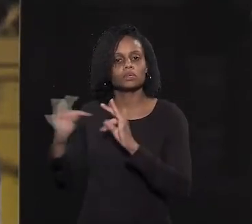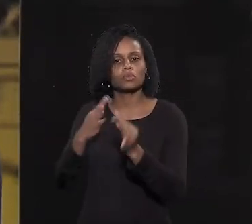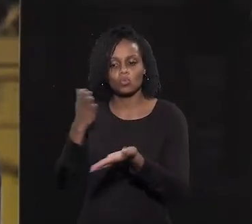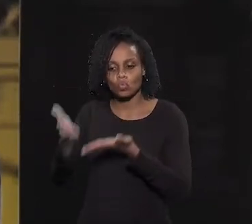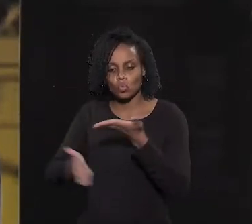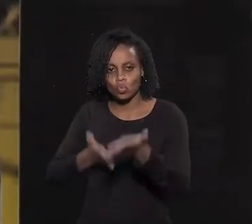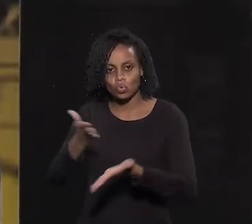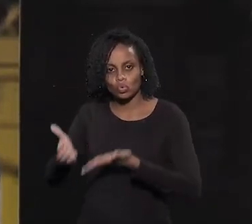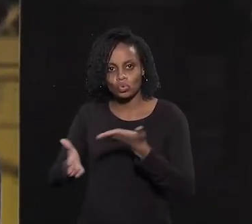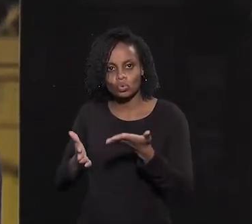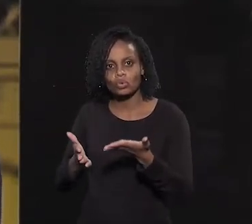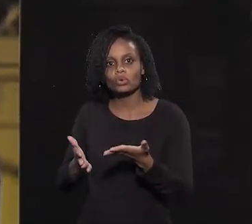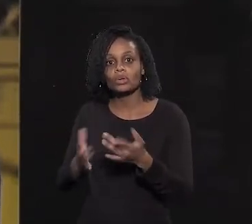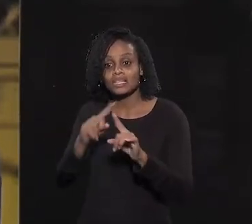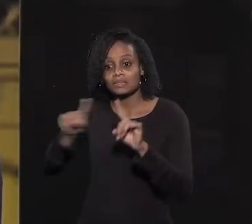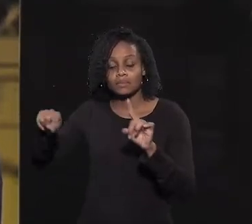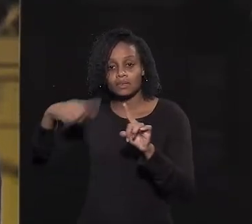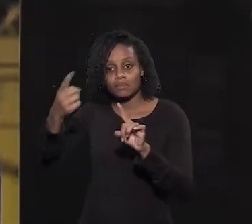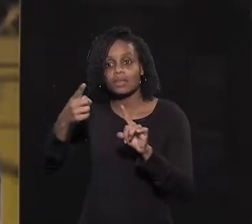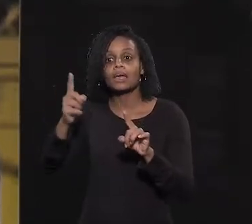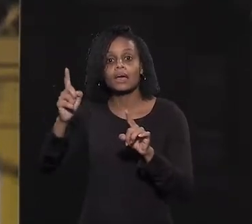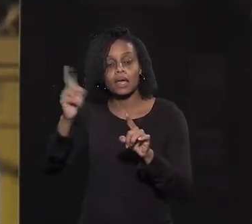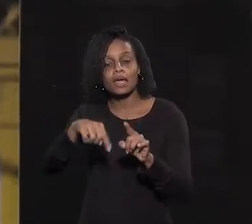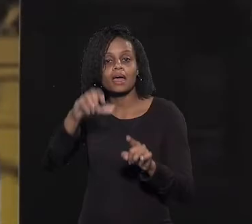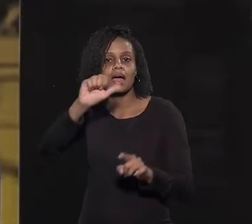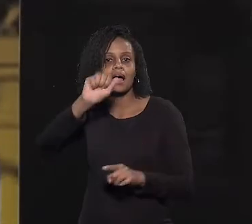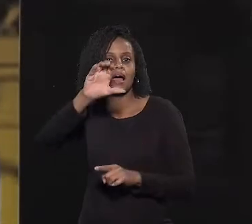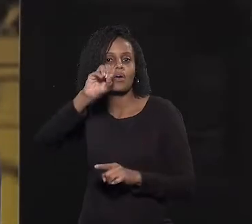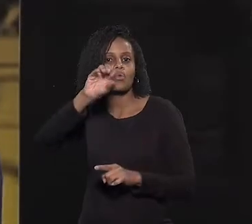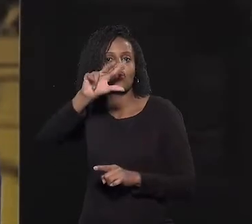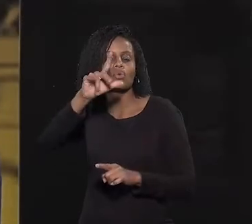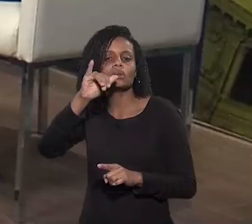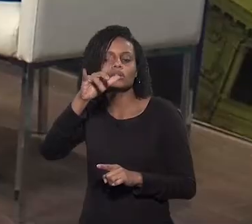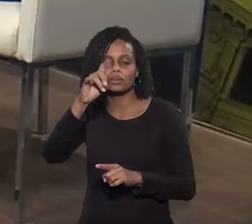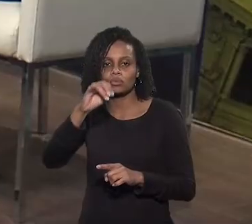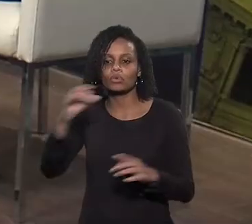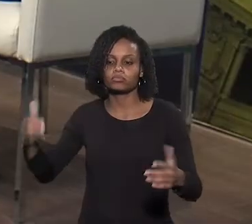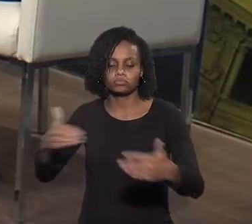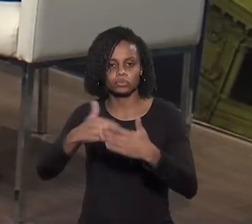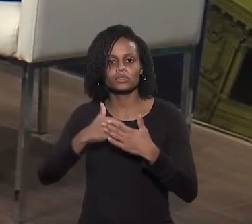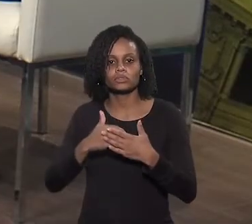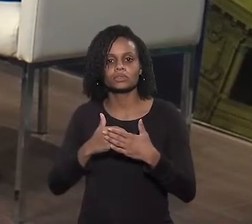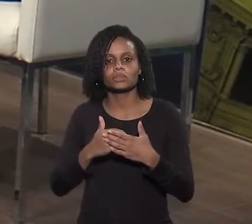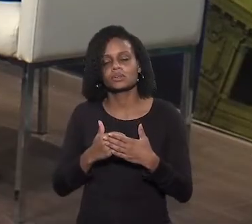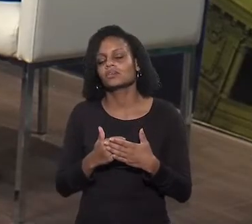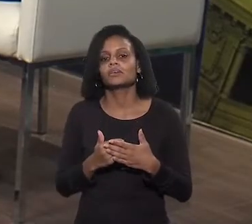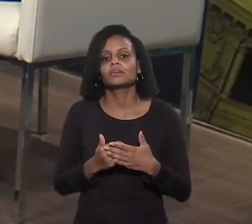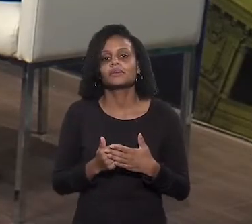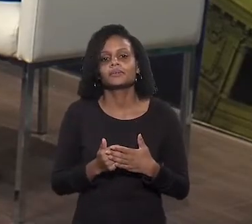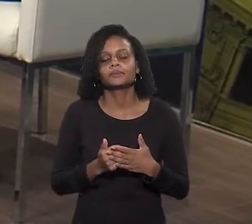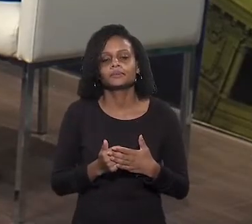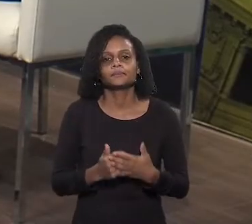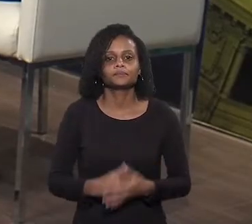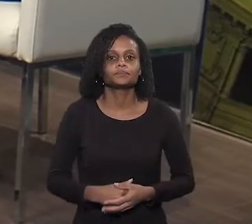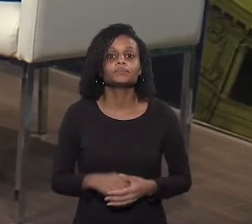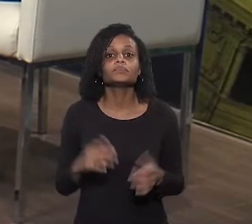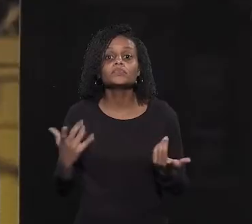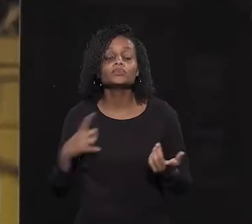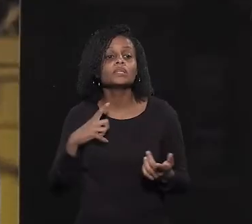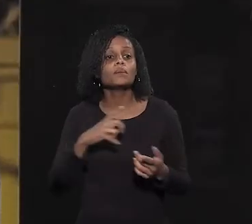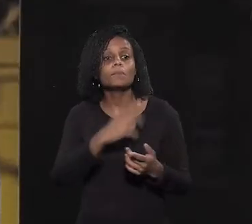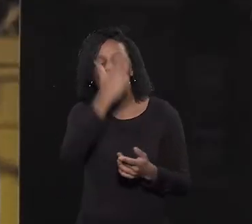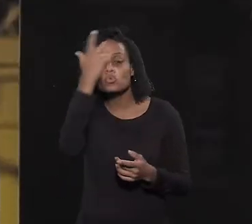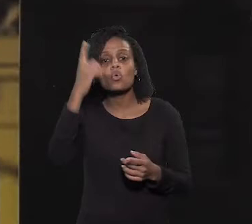na próxima semana, ele entra como um acolhido. Mas quem está fazendo o serviço de saúde é a comunidade. Então muitos desses estão correndo um